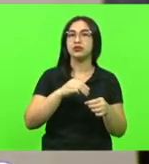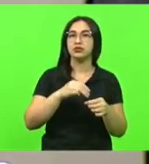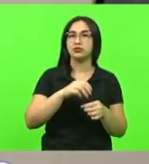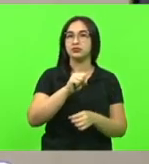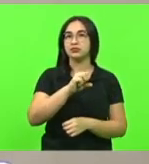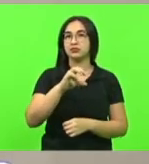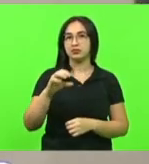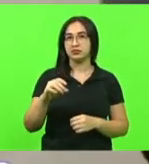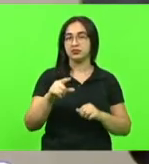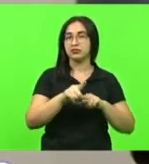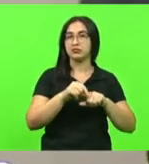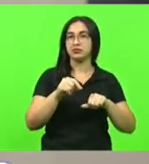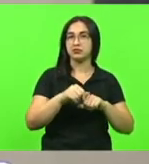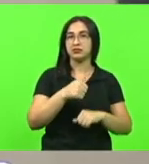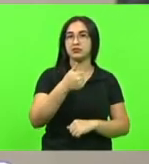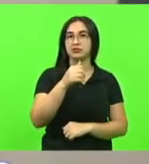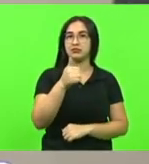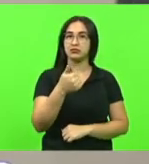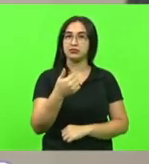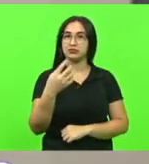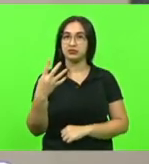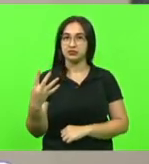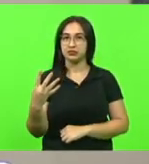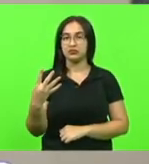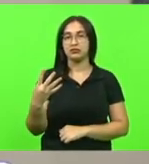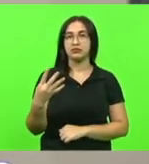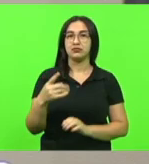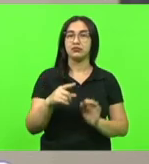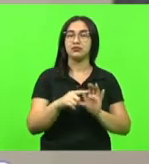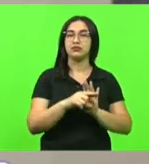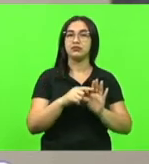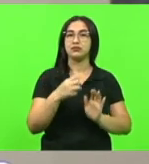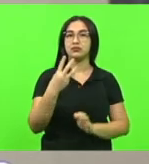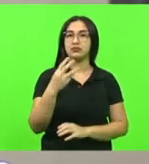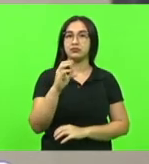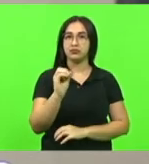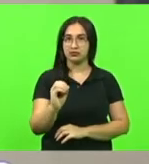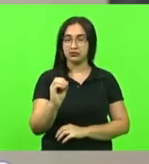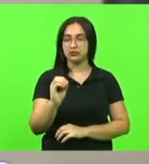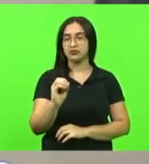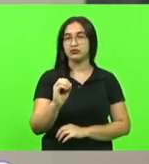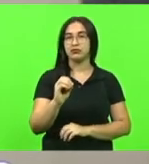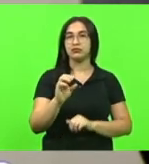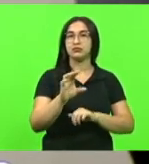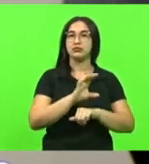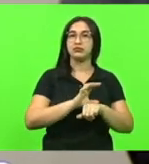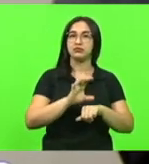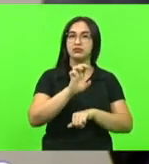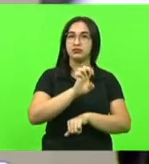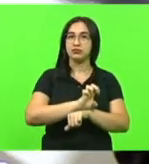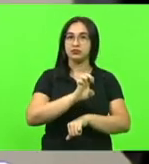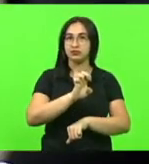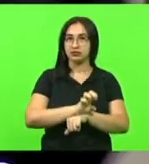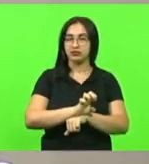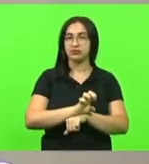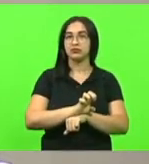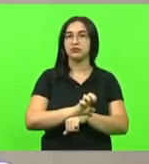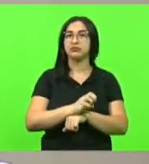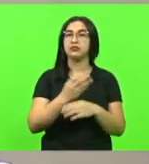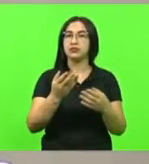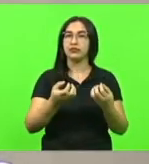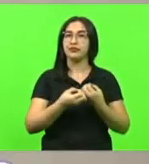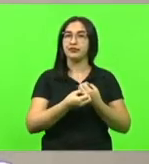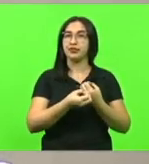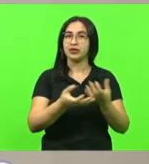prevista no artigo 114, parágrafo 30 da Constituição Estadual. Esse despacho saneador, só para orientar vossas